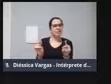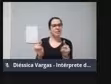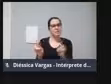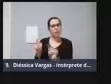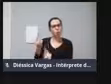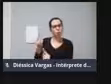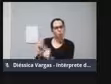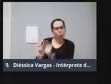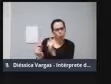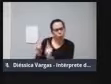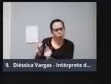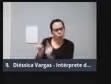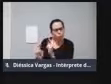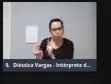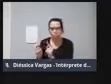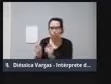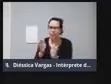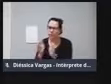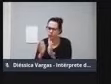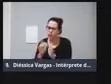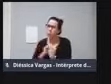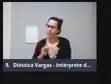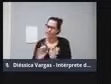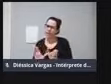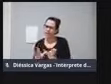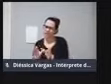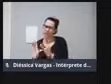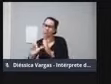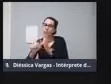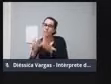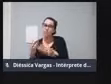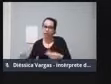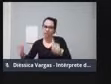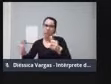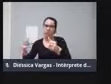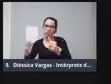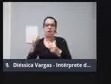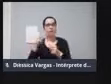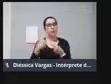asas. Então, asas é uma característica destes animais.